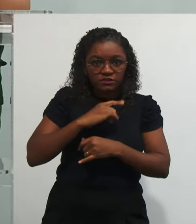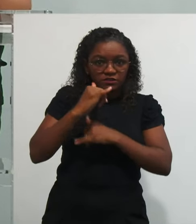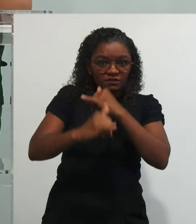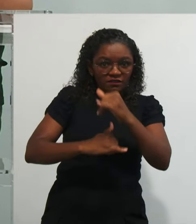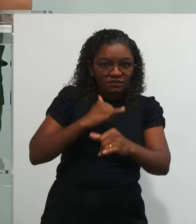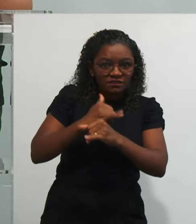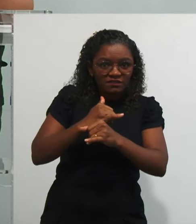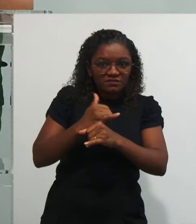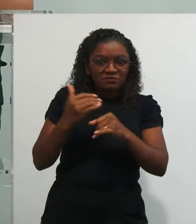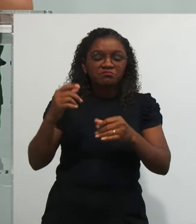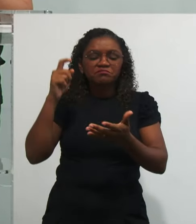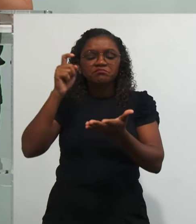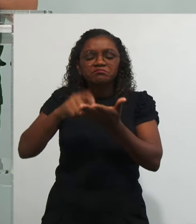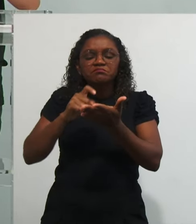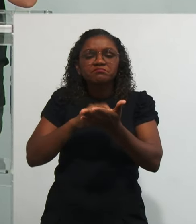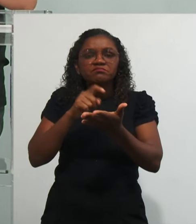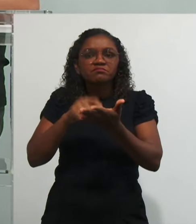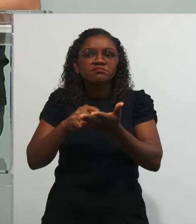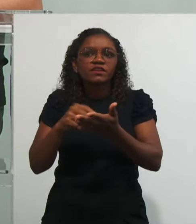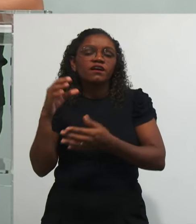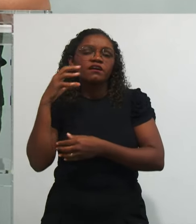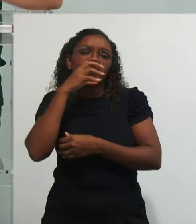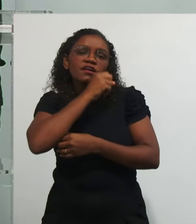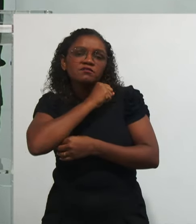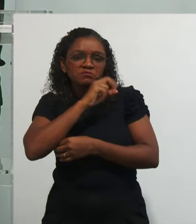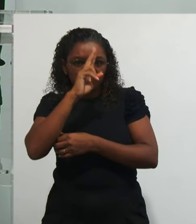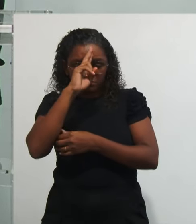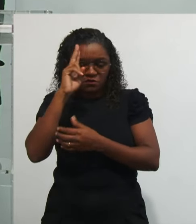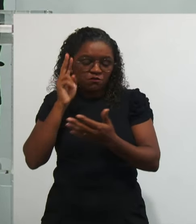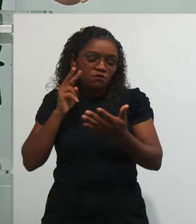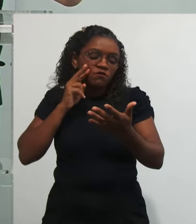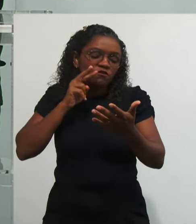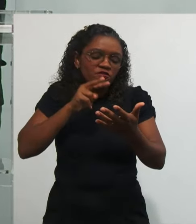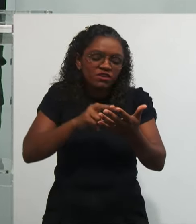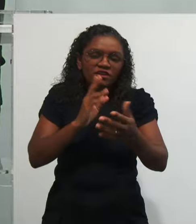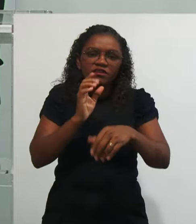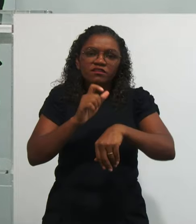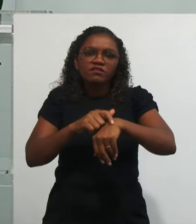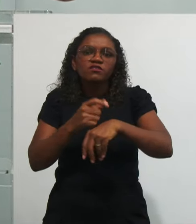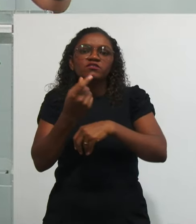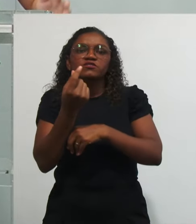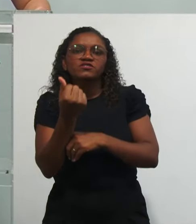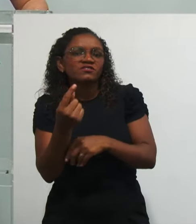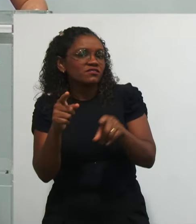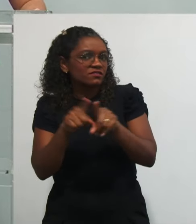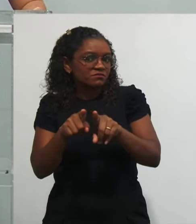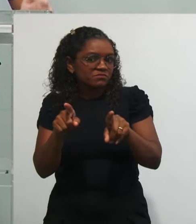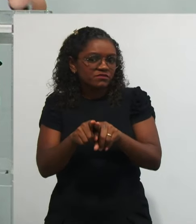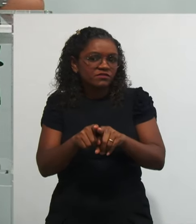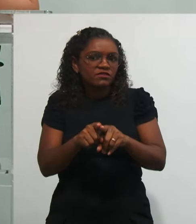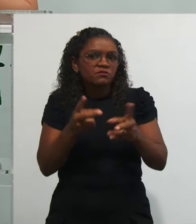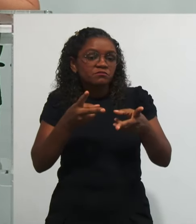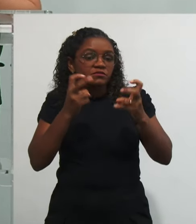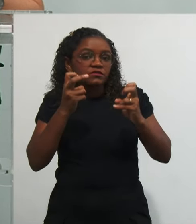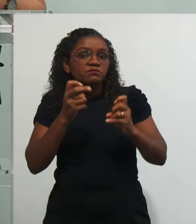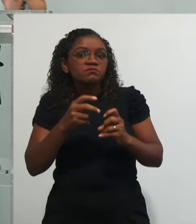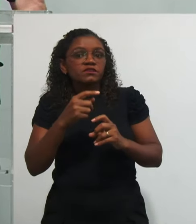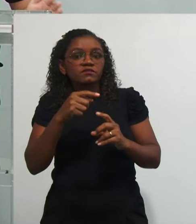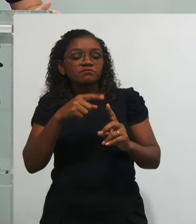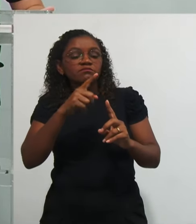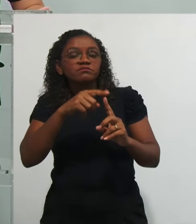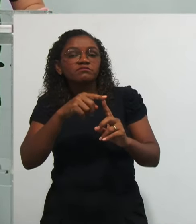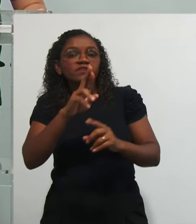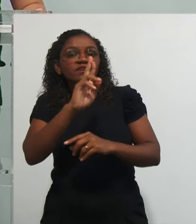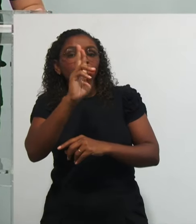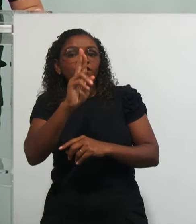acessa diz onde você tá pede já sabe qual é o valor chegou o veículo Você já consegue identificar o motorista embarca